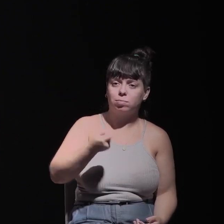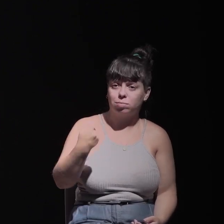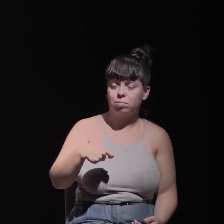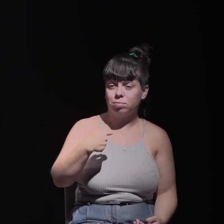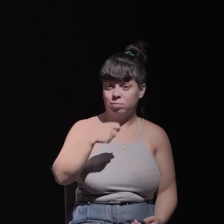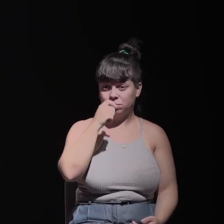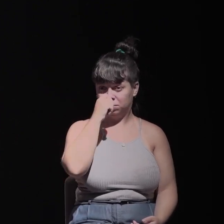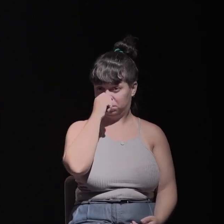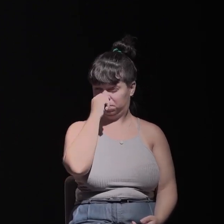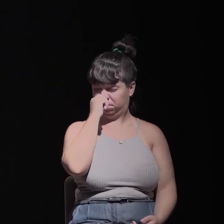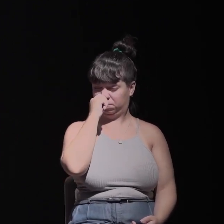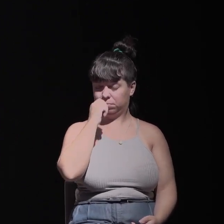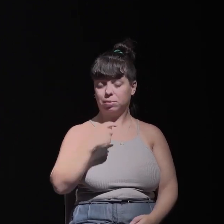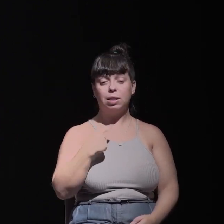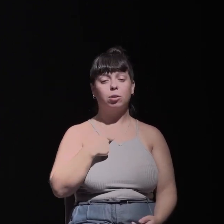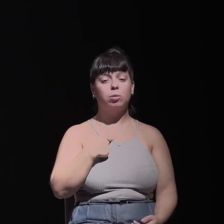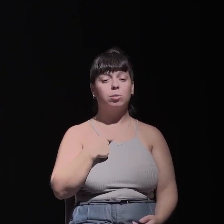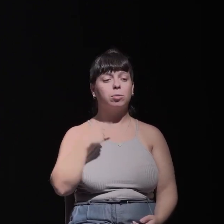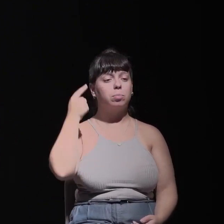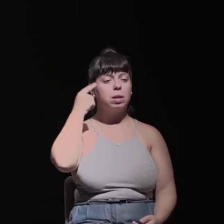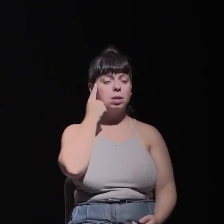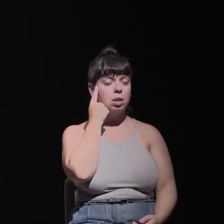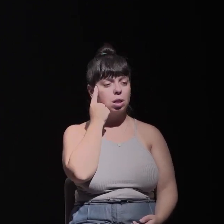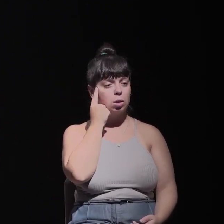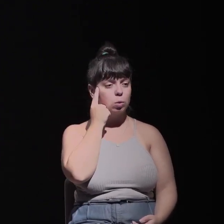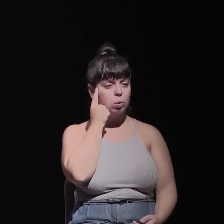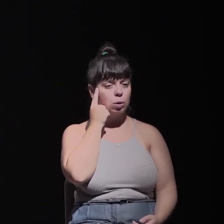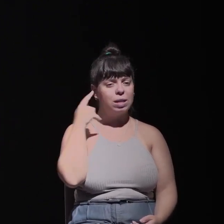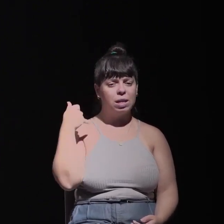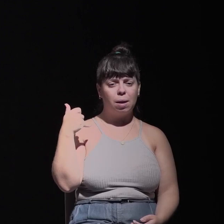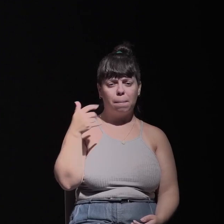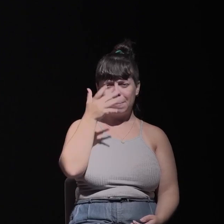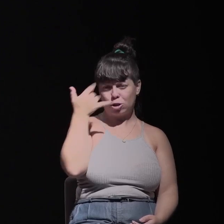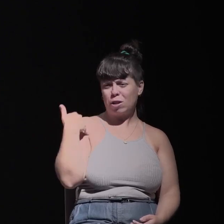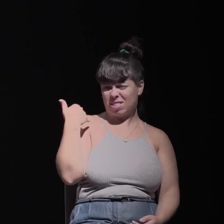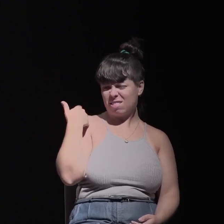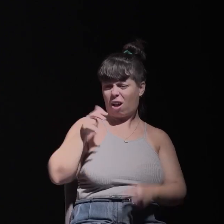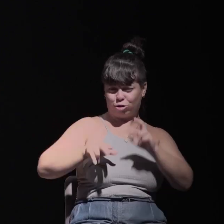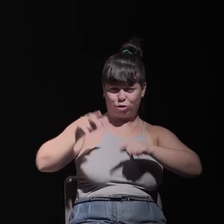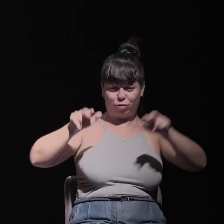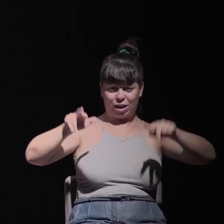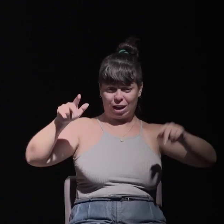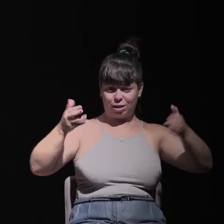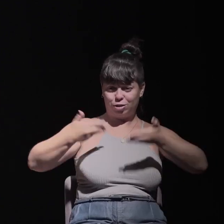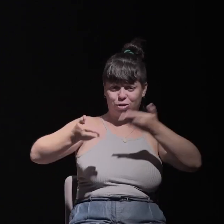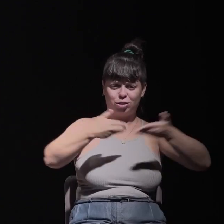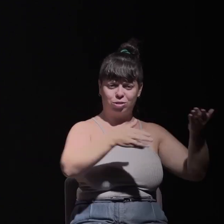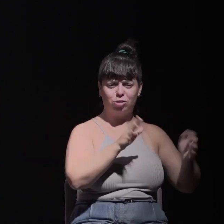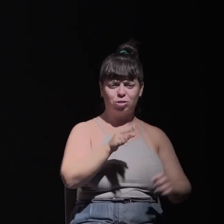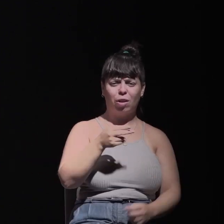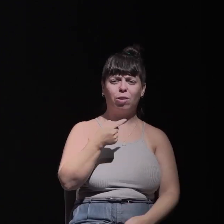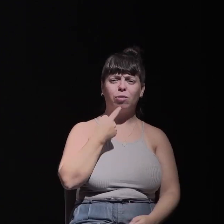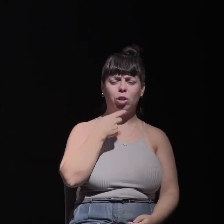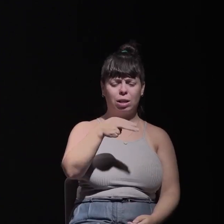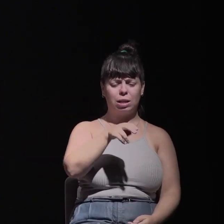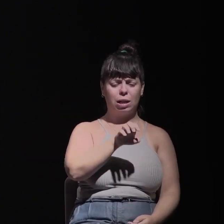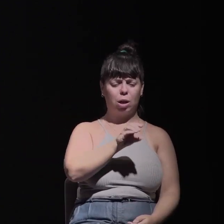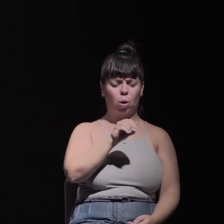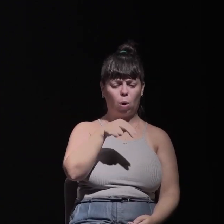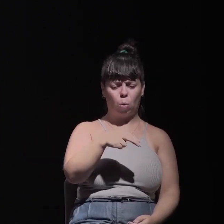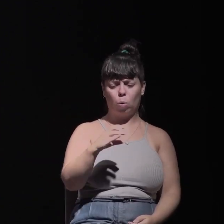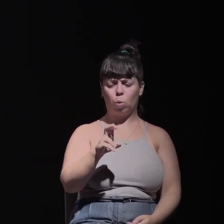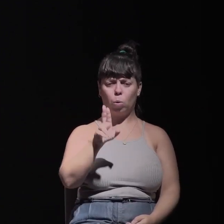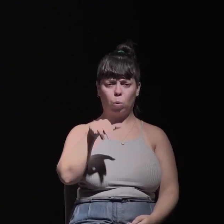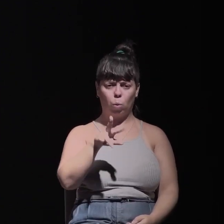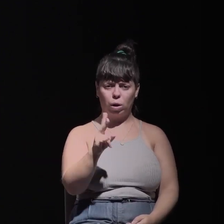Eu tenho pensado muito sobre a intergeracionalidade. Não sei se vocês já ouviram falar de Neon Cunha. É